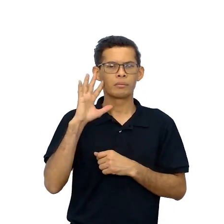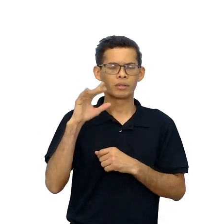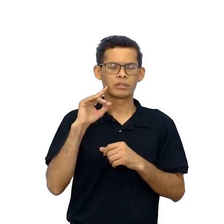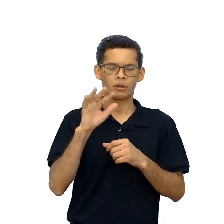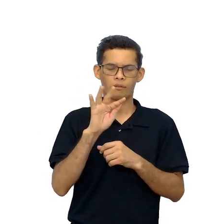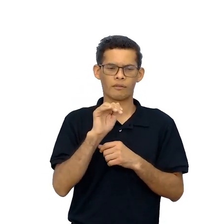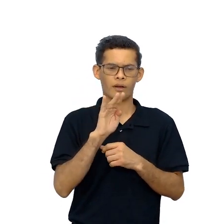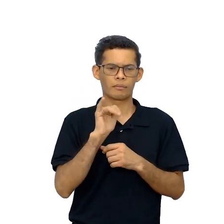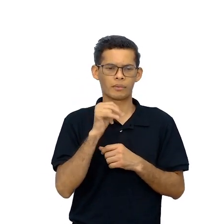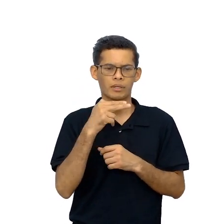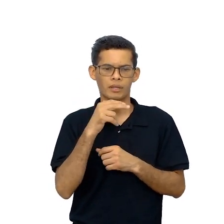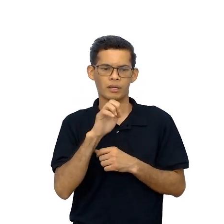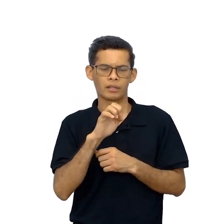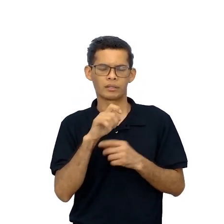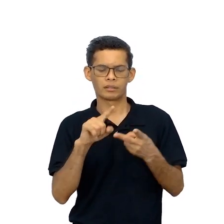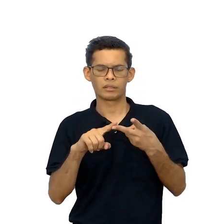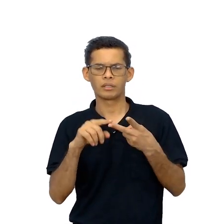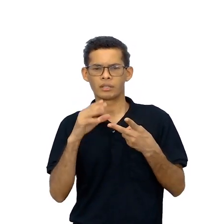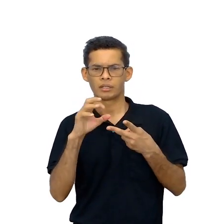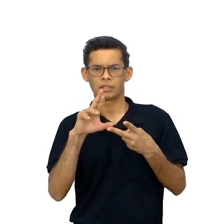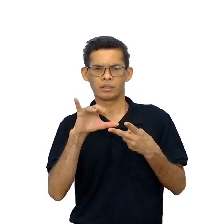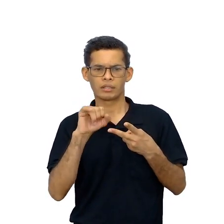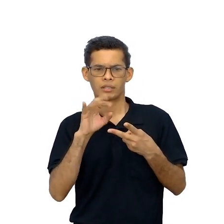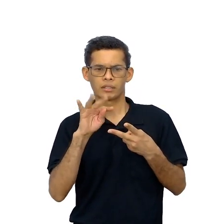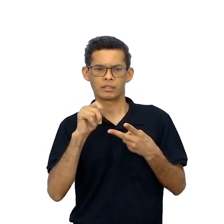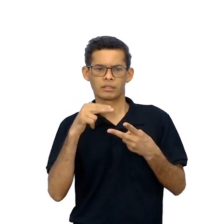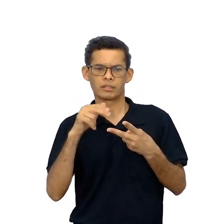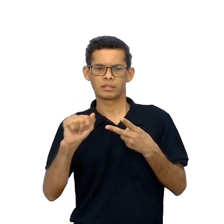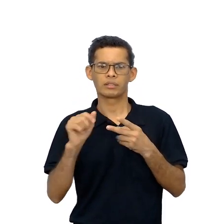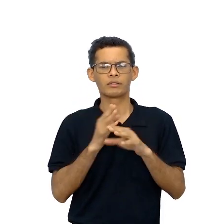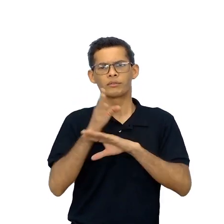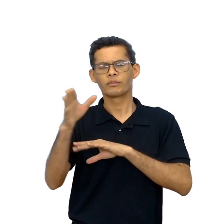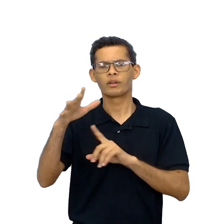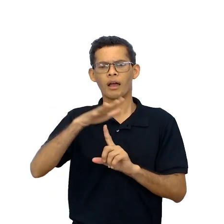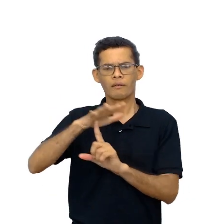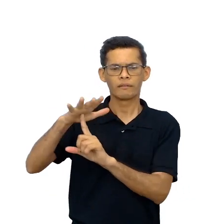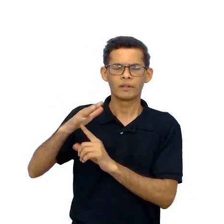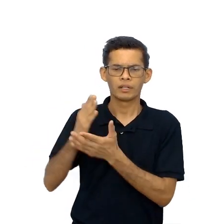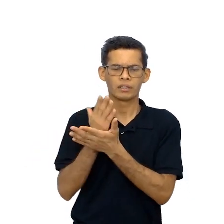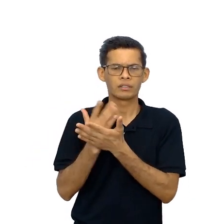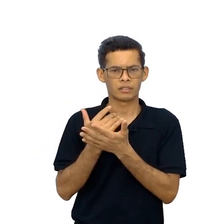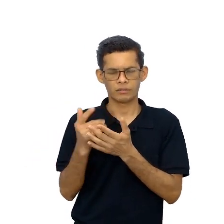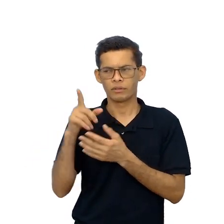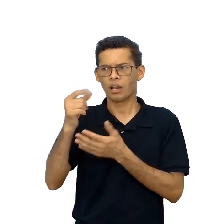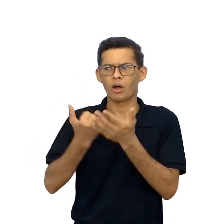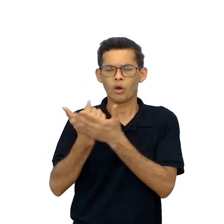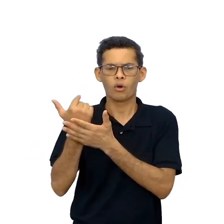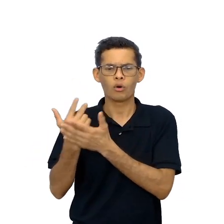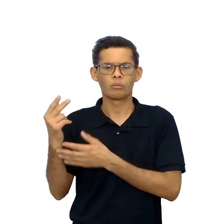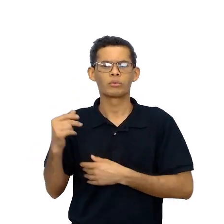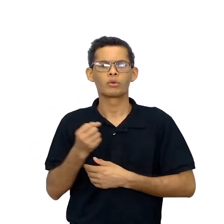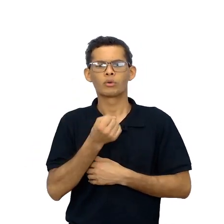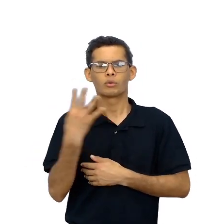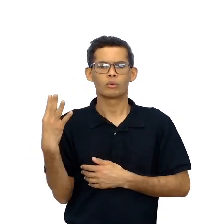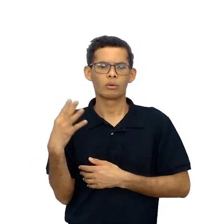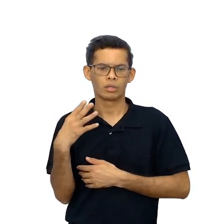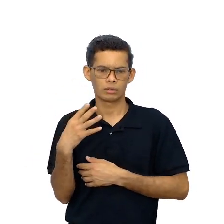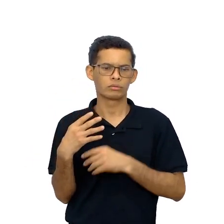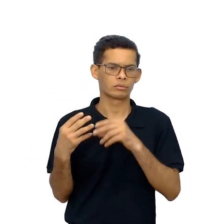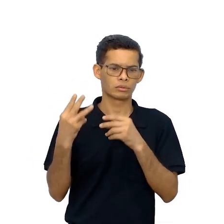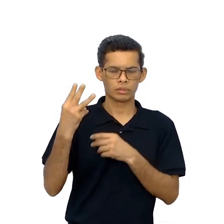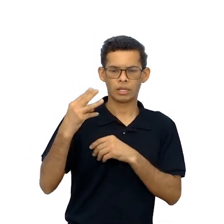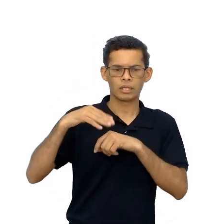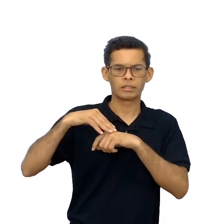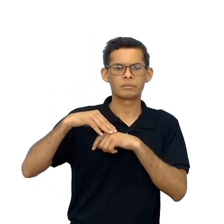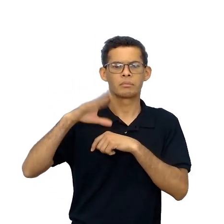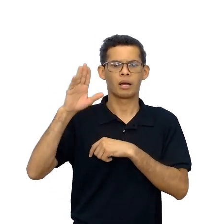e aproveitaram para comprar alguns livros de seus interesses. Cristina comprou 3 livros a mais que o triplo de livros que